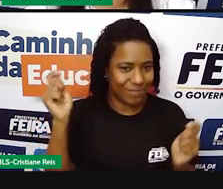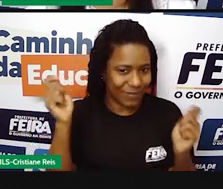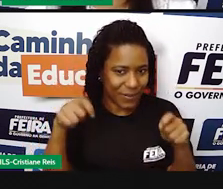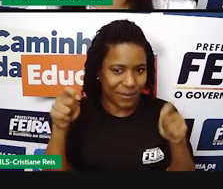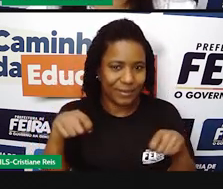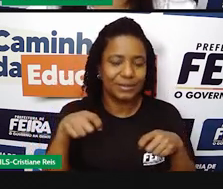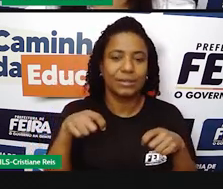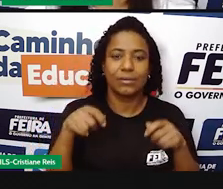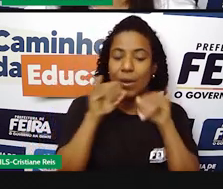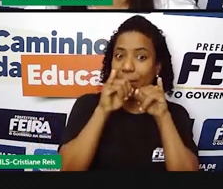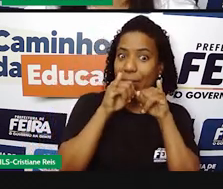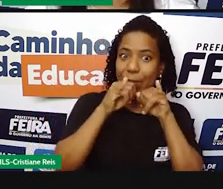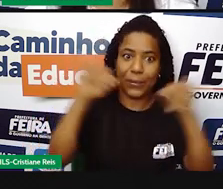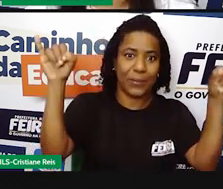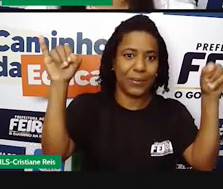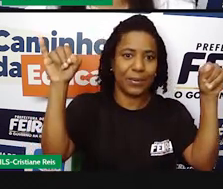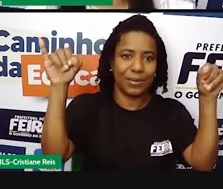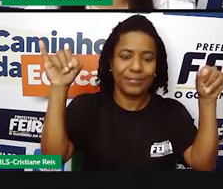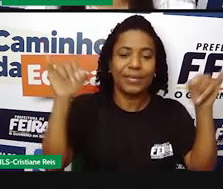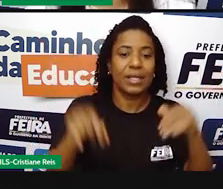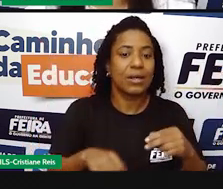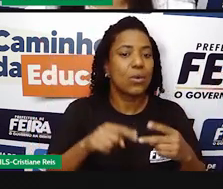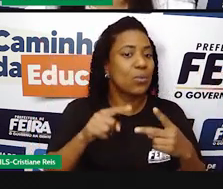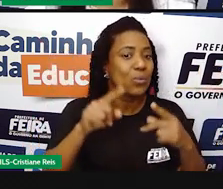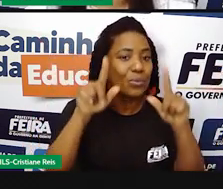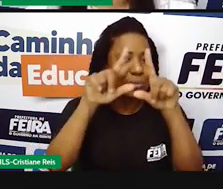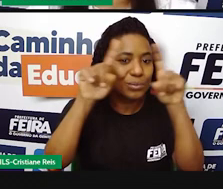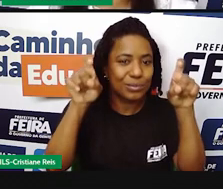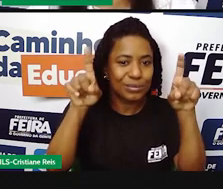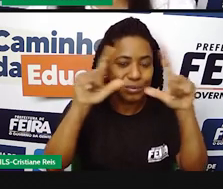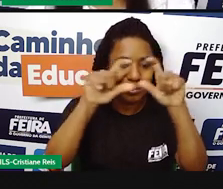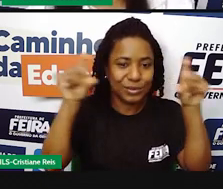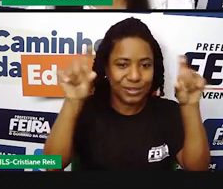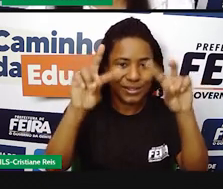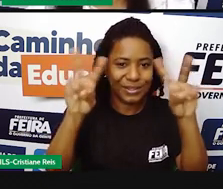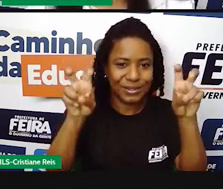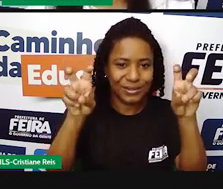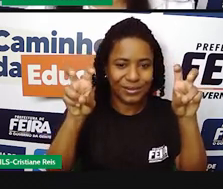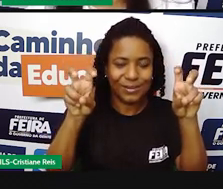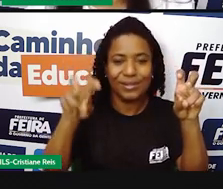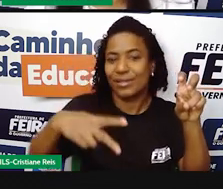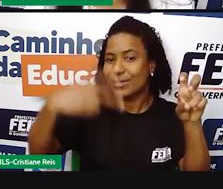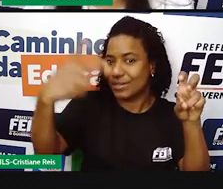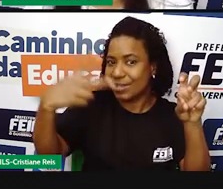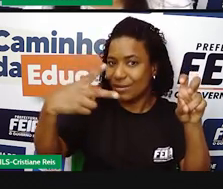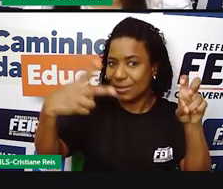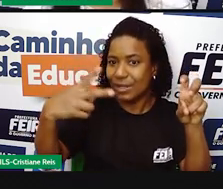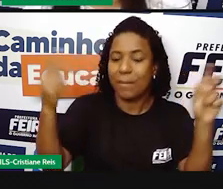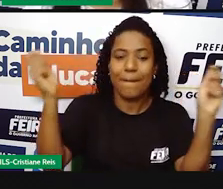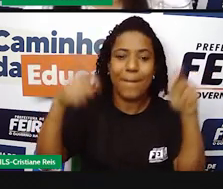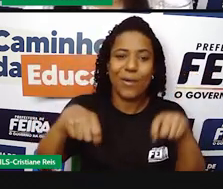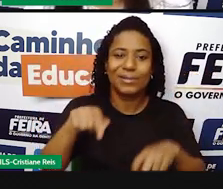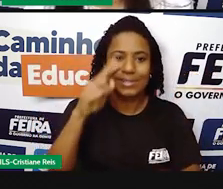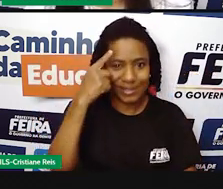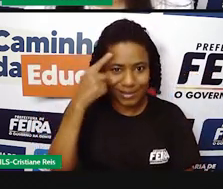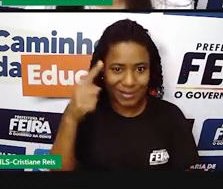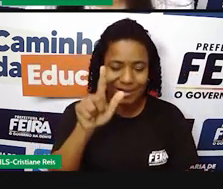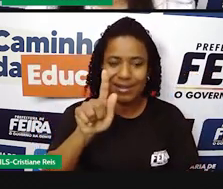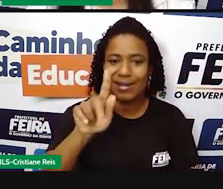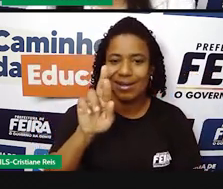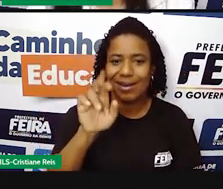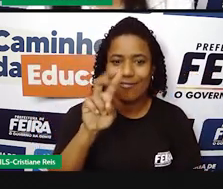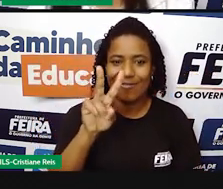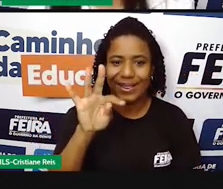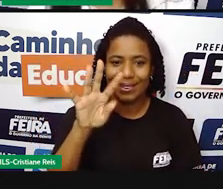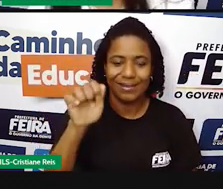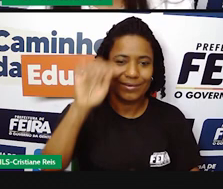de manchete, e o título secundário ou subtítulo, ele pode ser chamado de gravata. Ele serve para complementar,